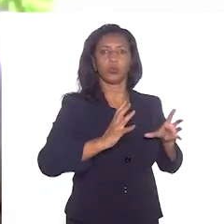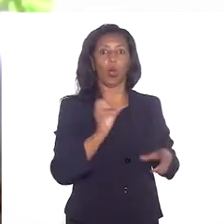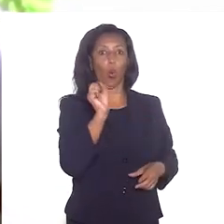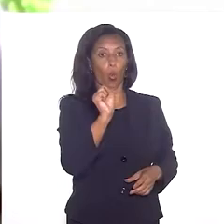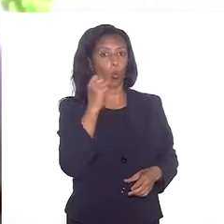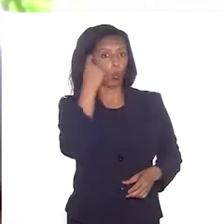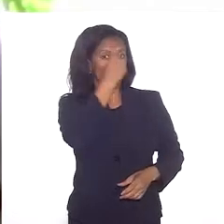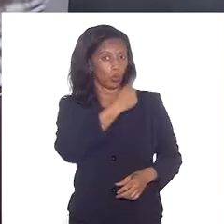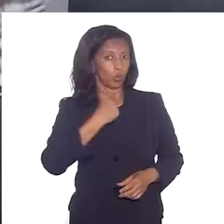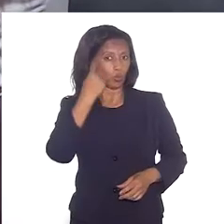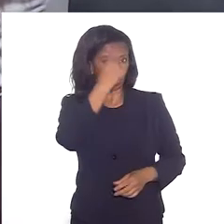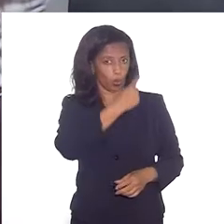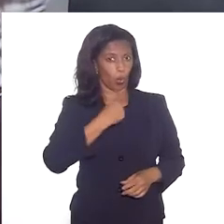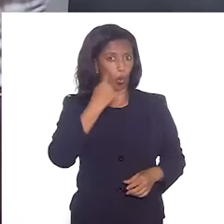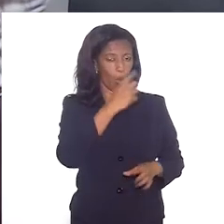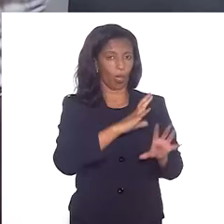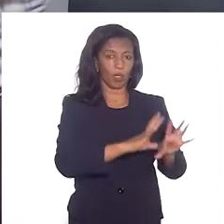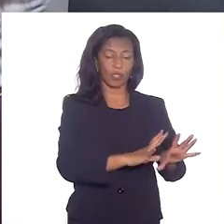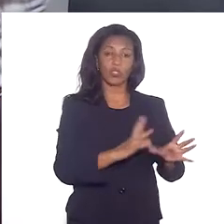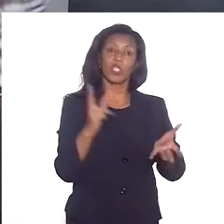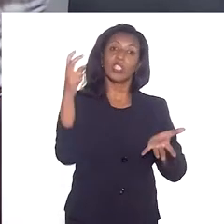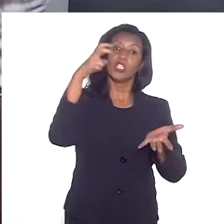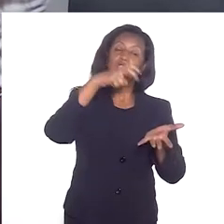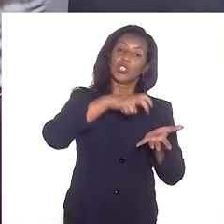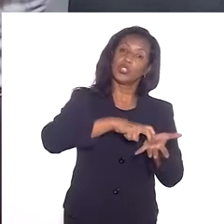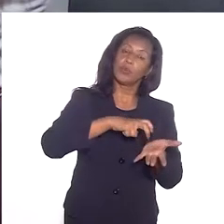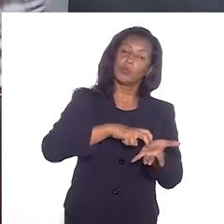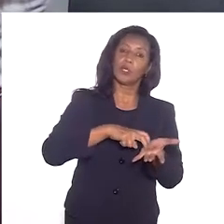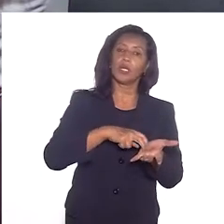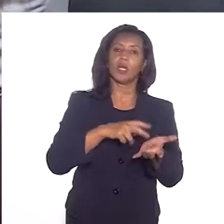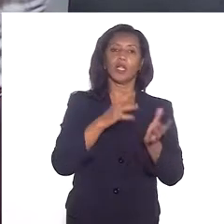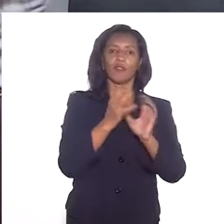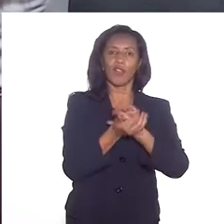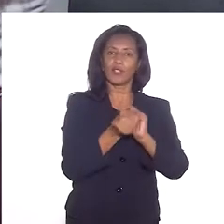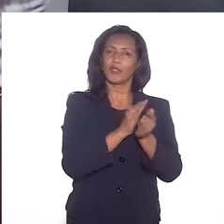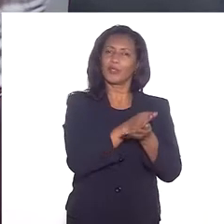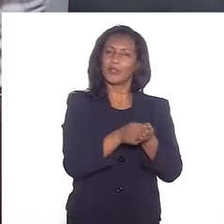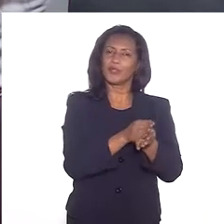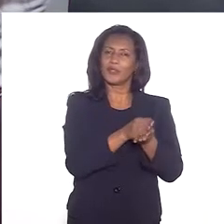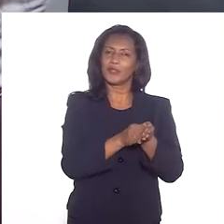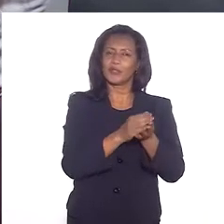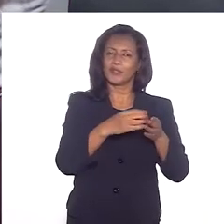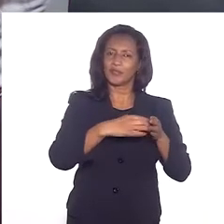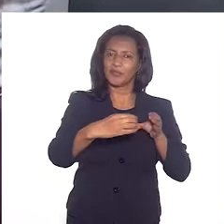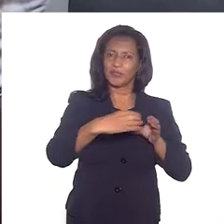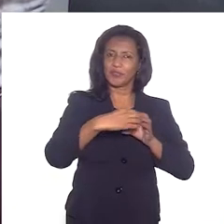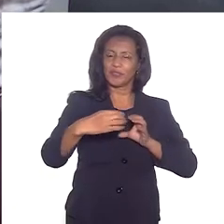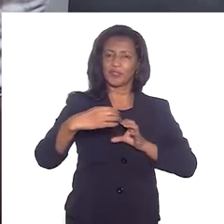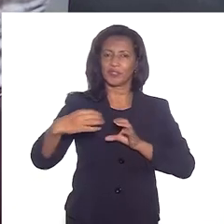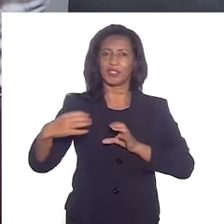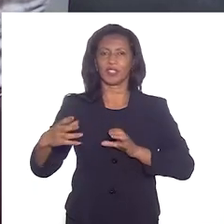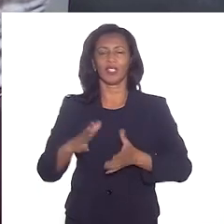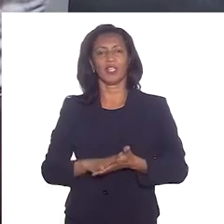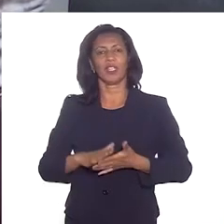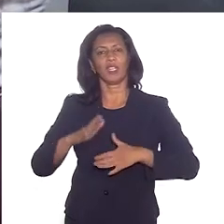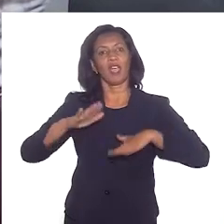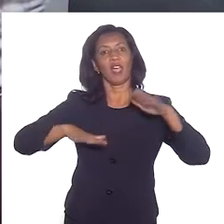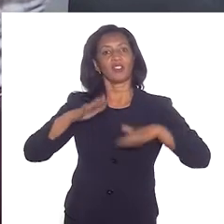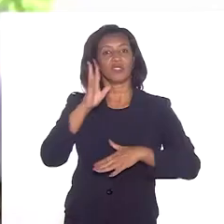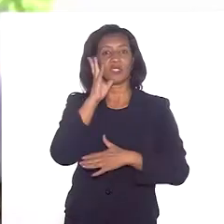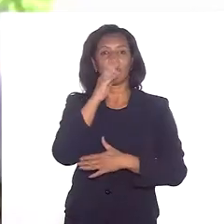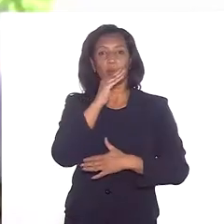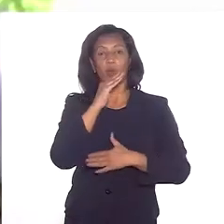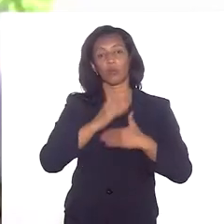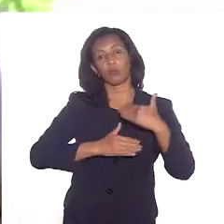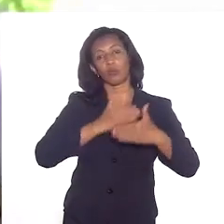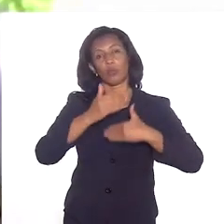ele alcança o pico aqui para mim. E de manhã faço a produção, né? Geralmente demora, contando com